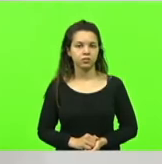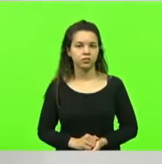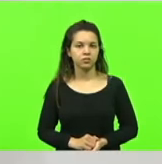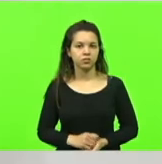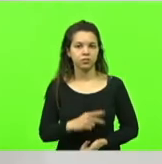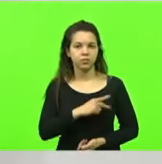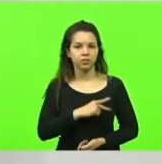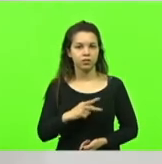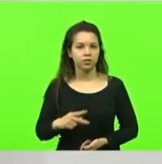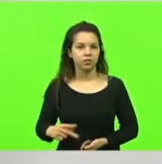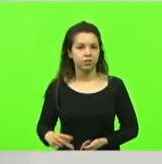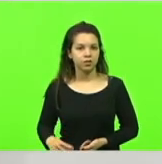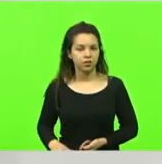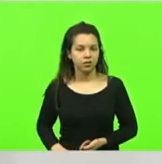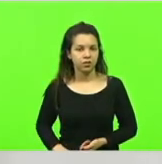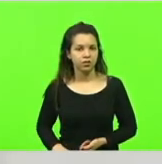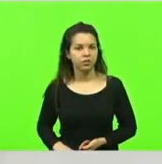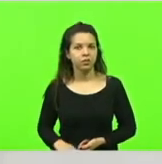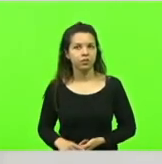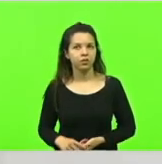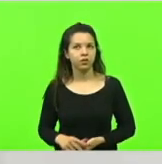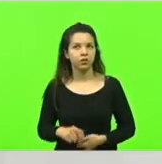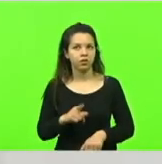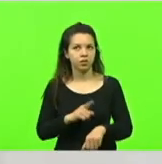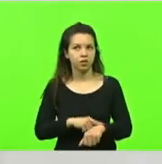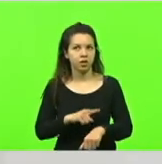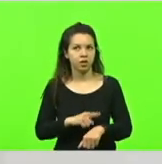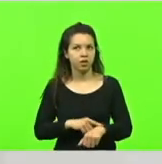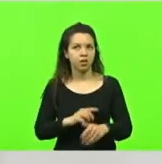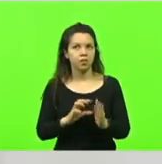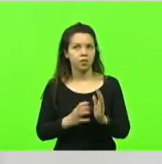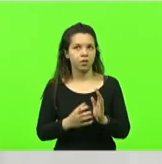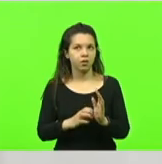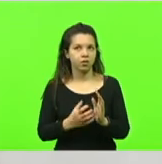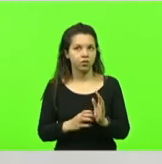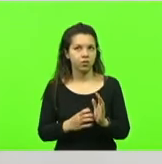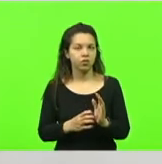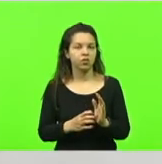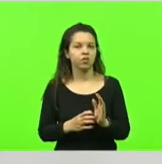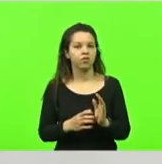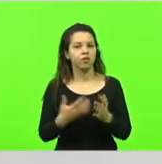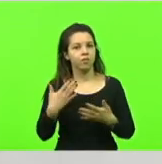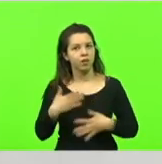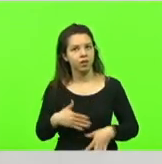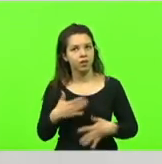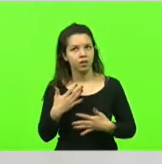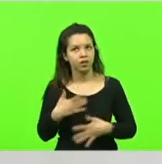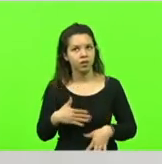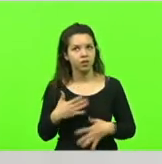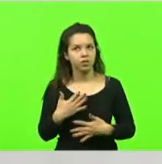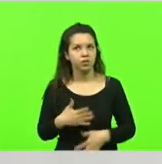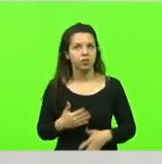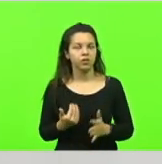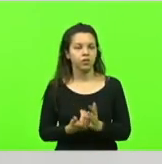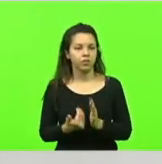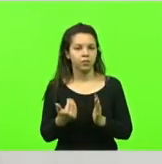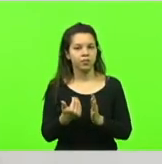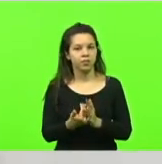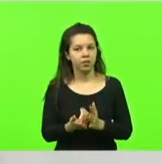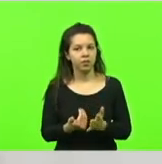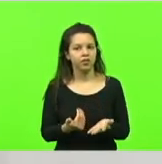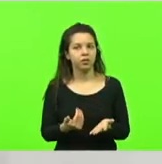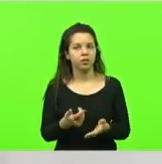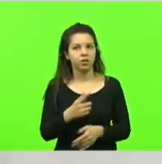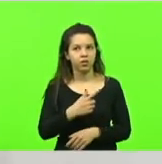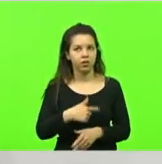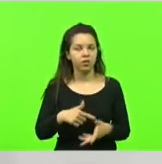Presidente, sempre o tempo de partida é mais ameno, né? Mais tranquilo do que aqueles 10 minutos. Né? Mas eu quero fazer